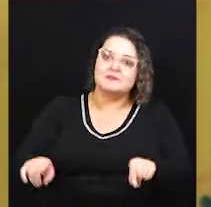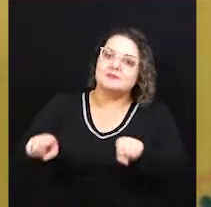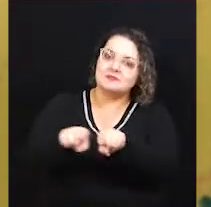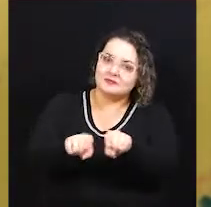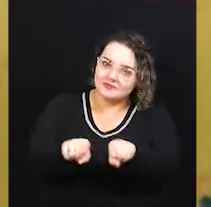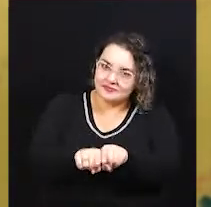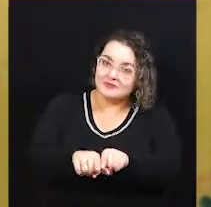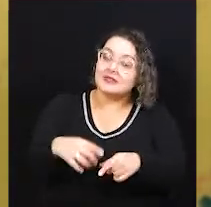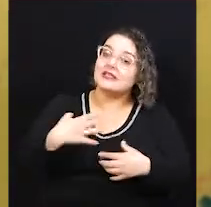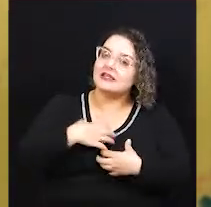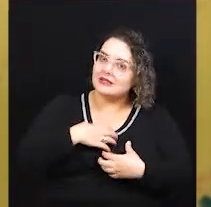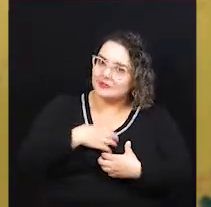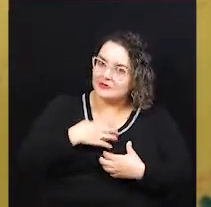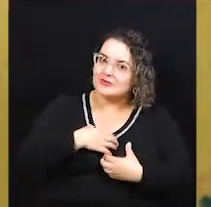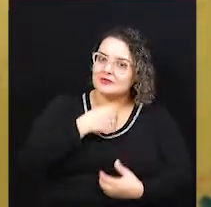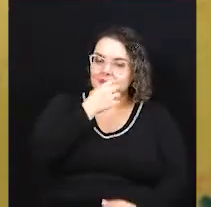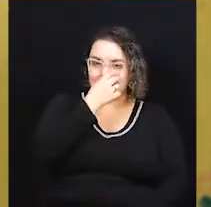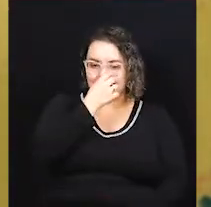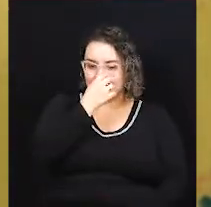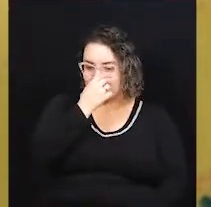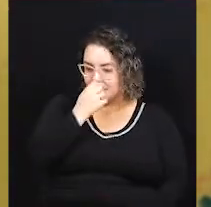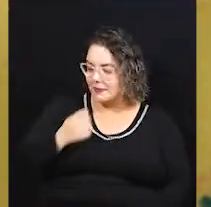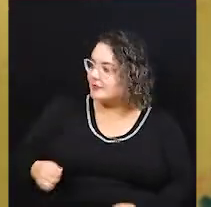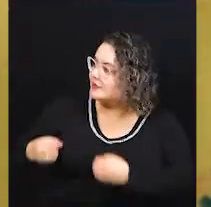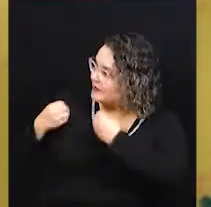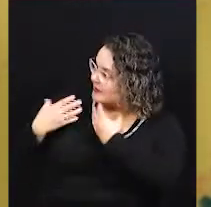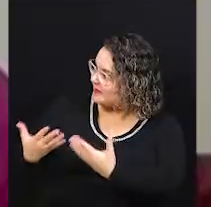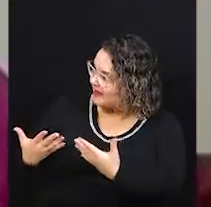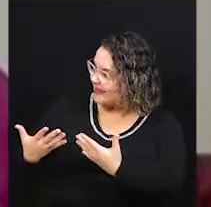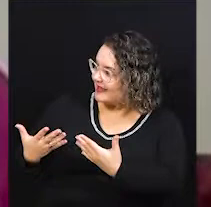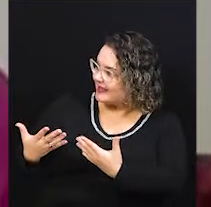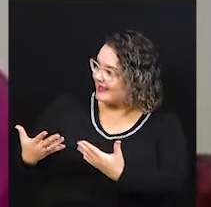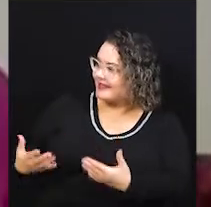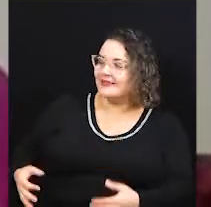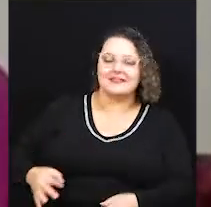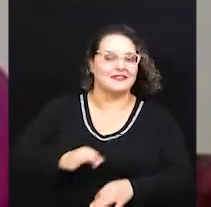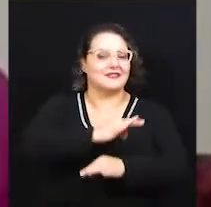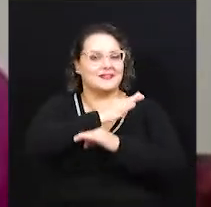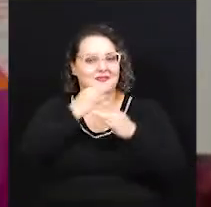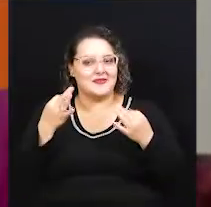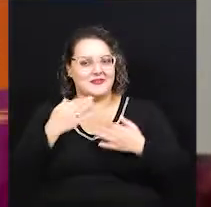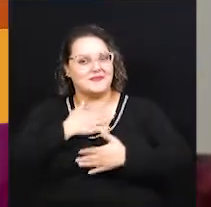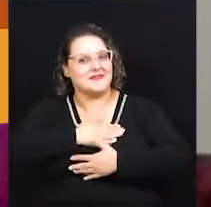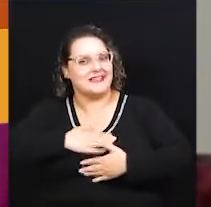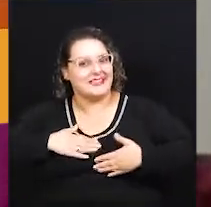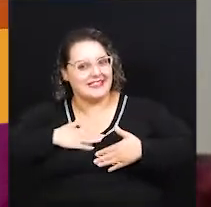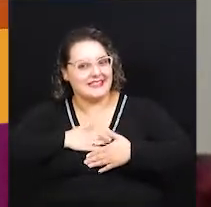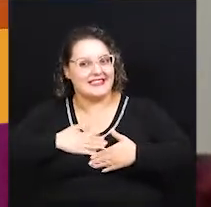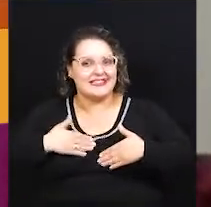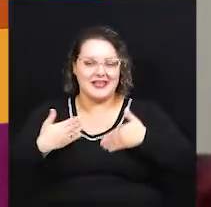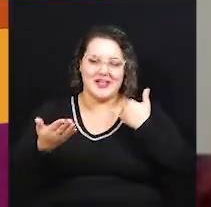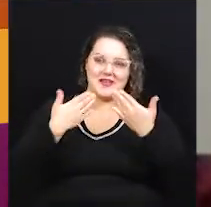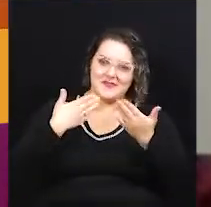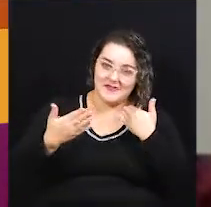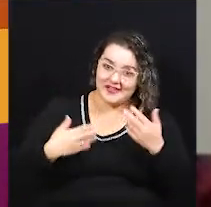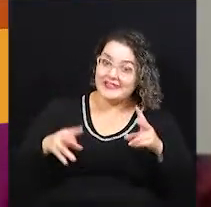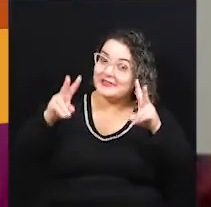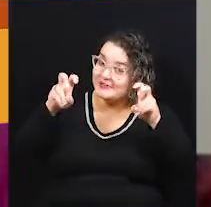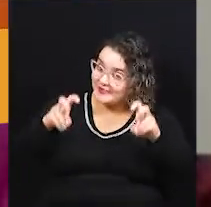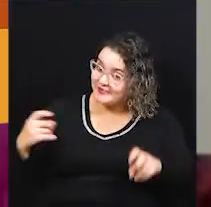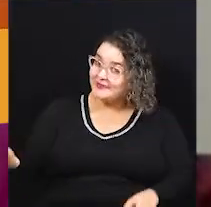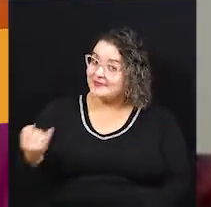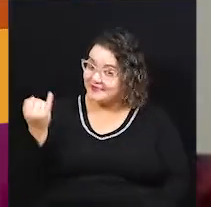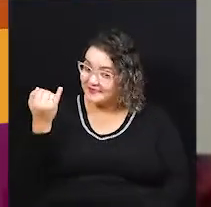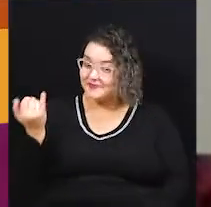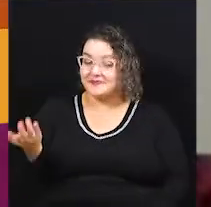também emocionalmente. Tudo bom, Beatriz? Tudo ótimo, André. É um prazer enorme estar aqui podendo falar desse assunto tão